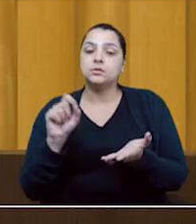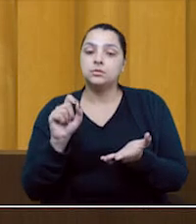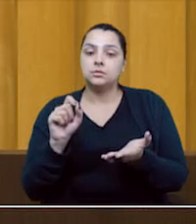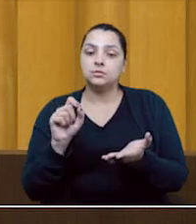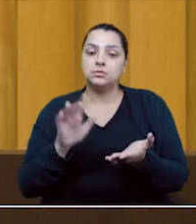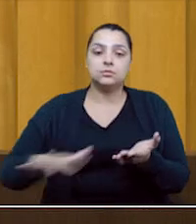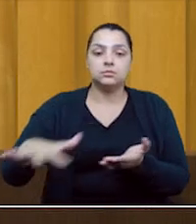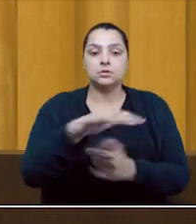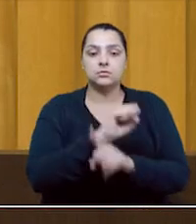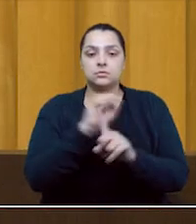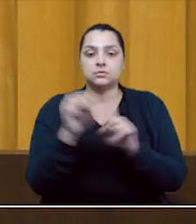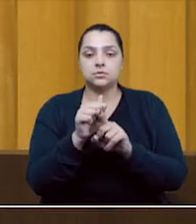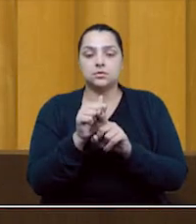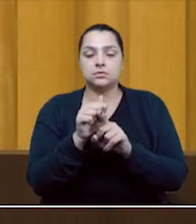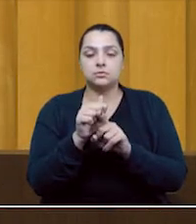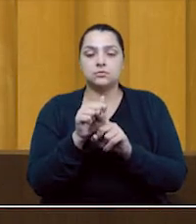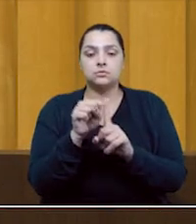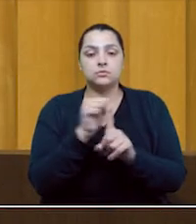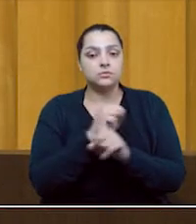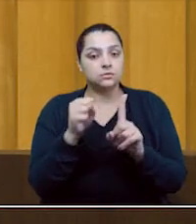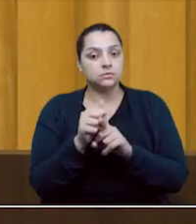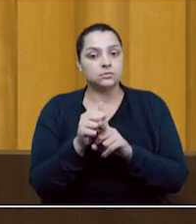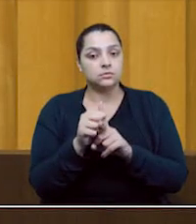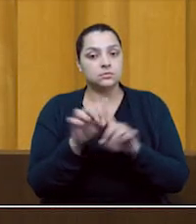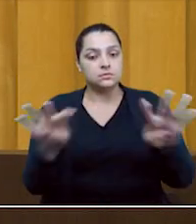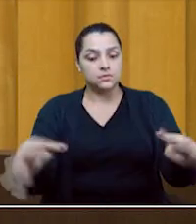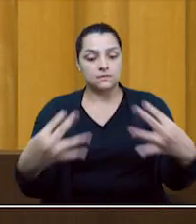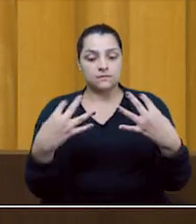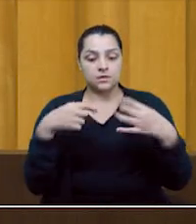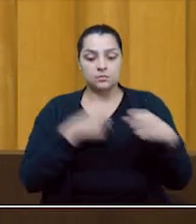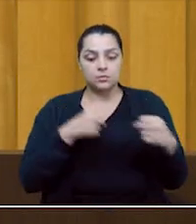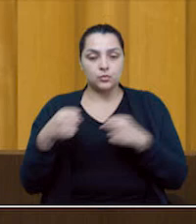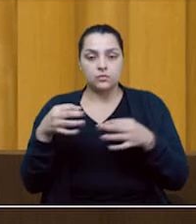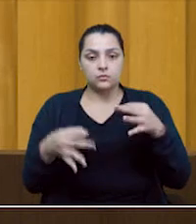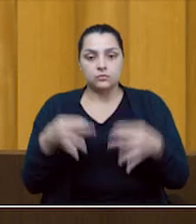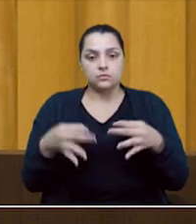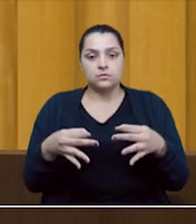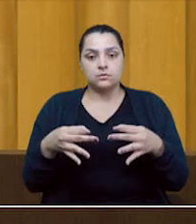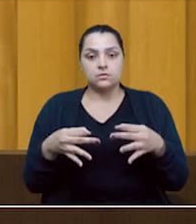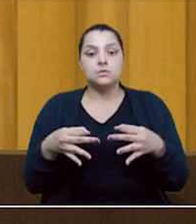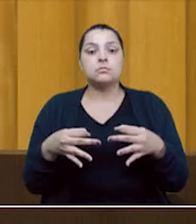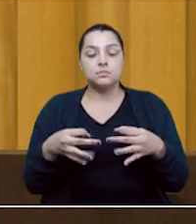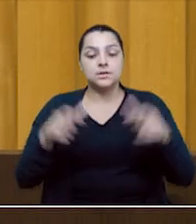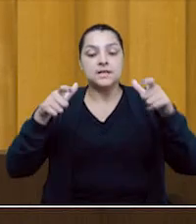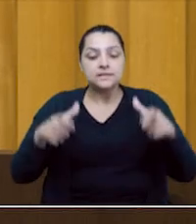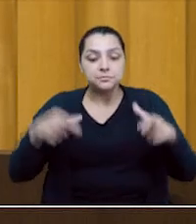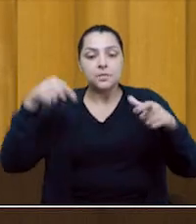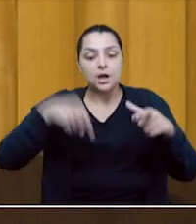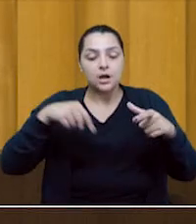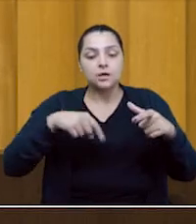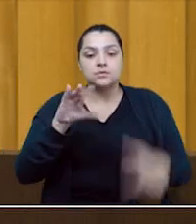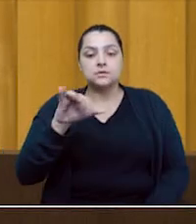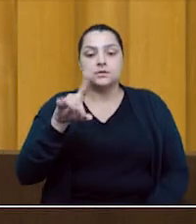sociedade brasileira, que precisa reconhecer no Poder Judiciário um espaço de cidadania, um espaço de